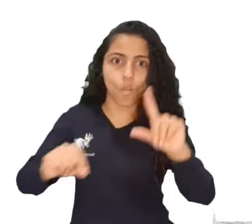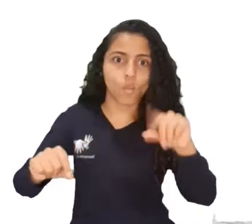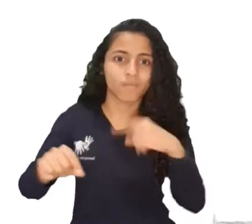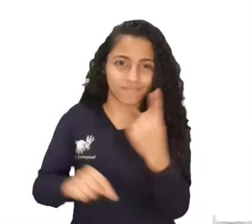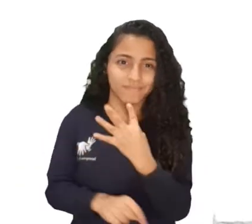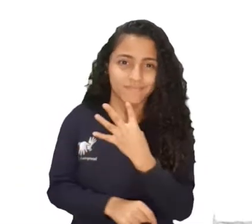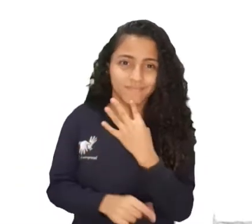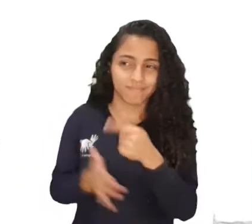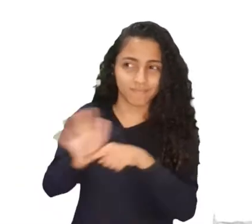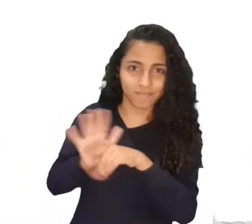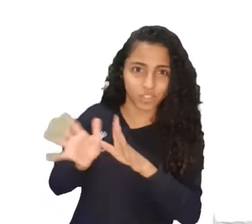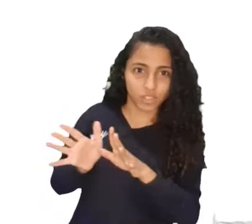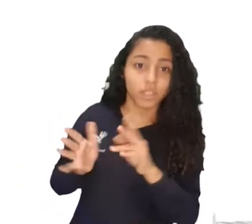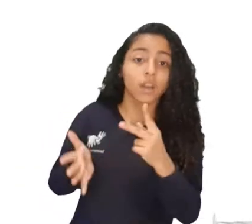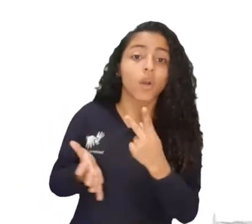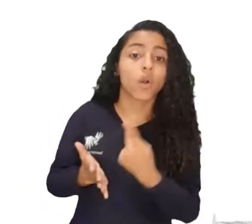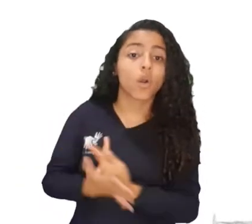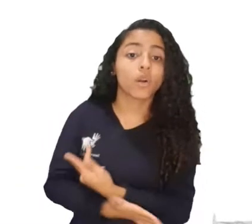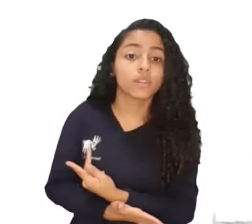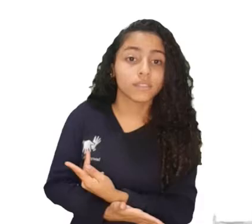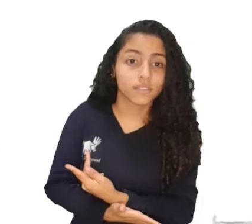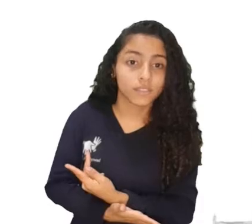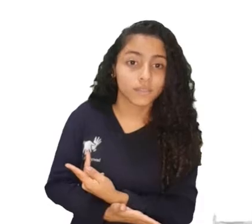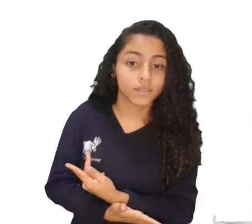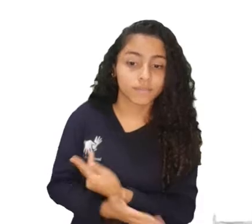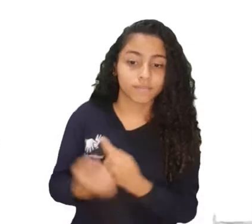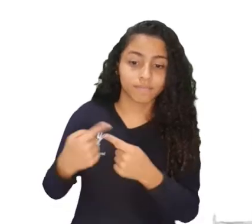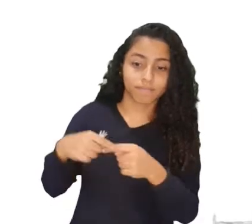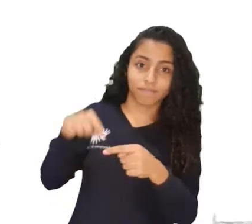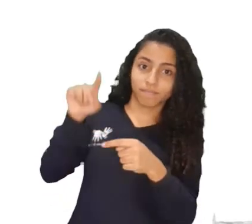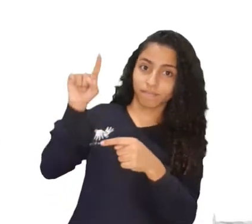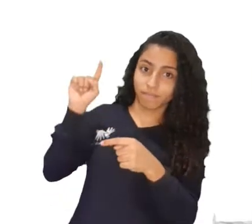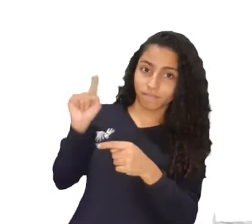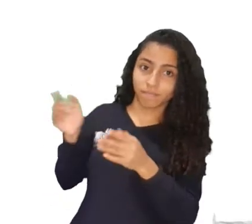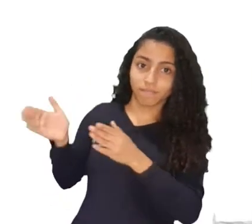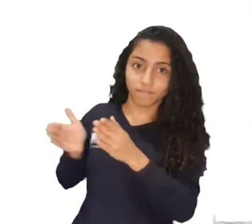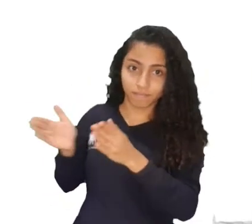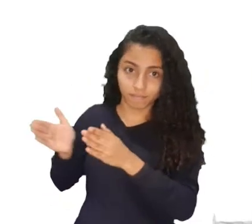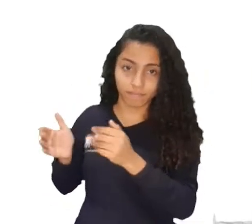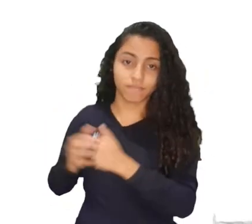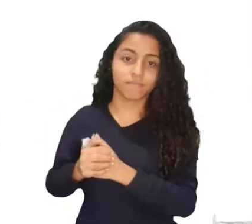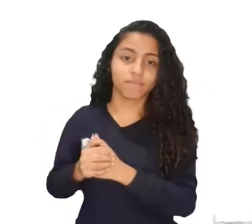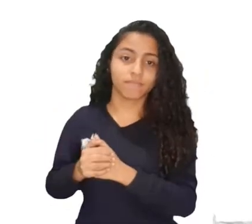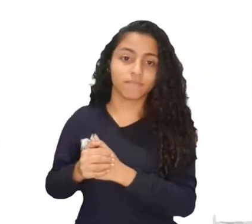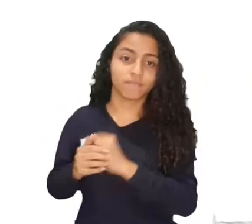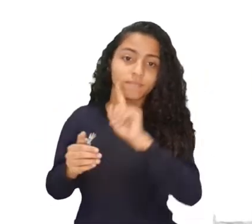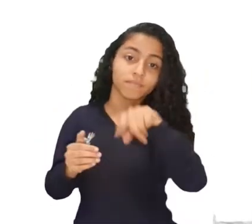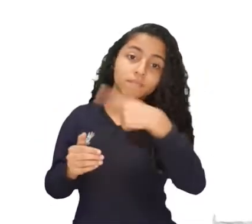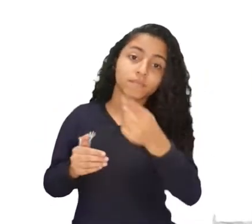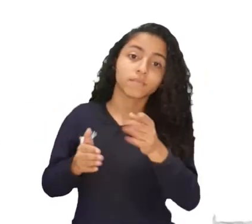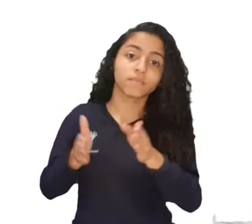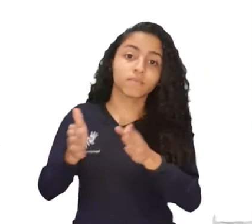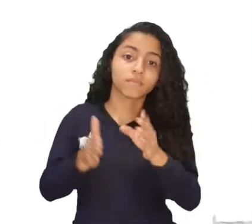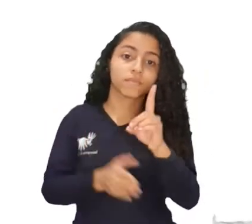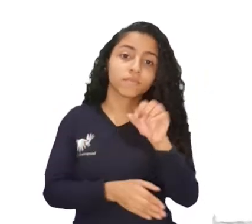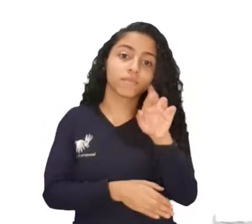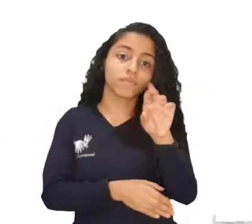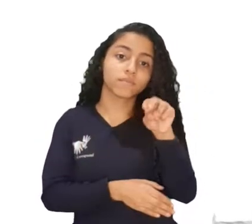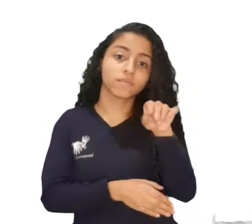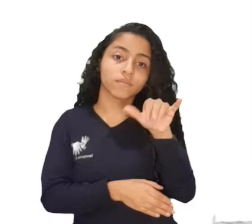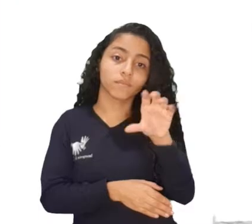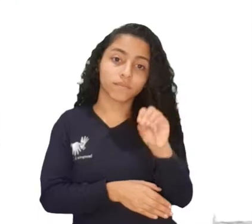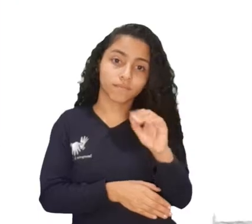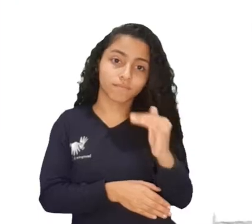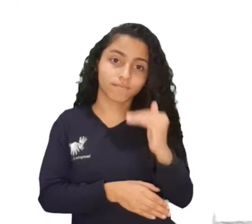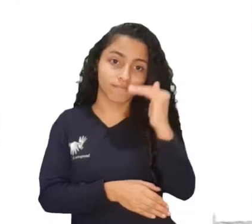aconteceram no final do período Ordoviciano, depois no Devoniano superior,